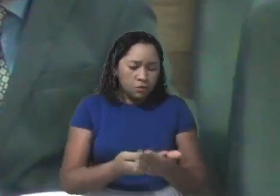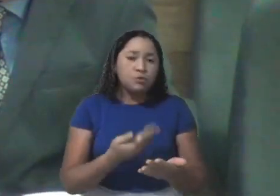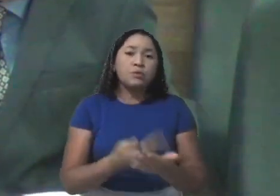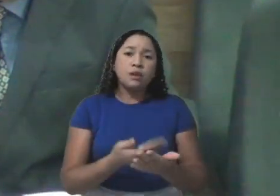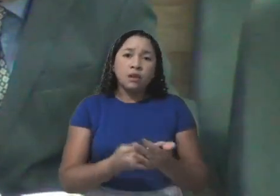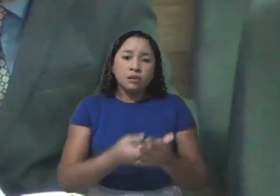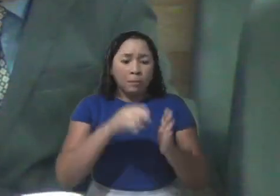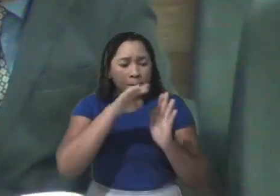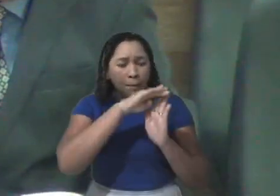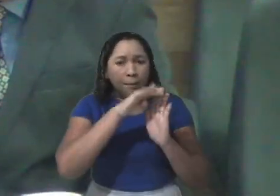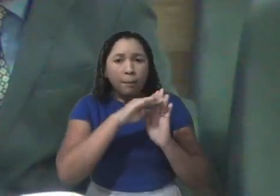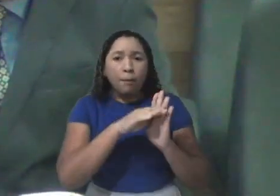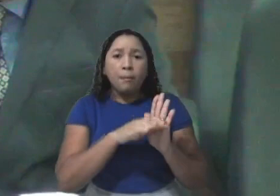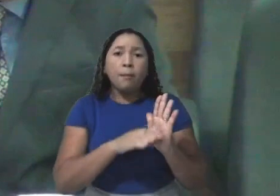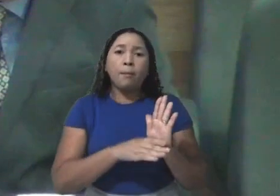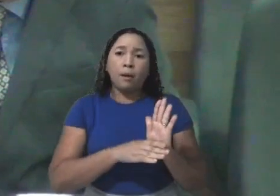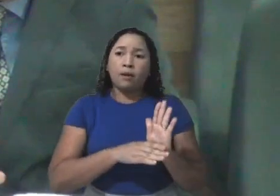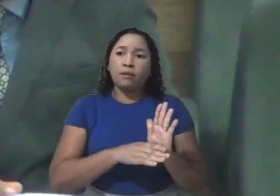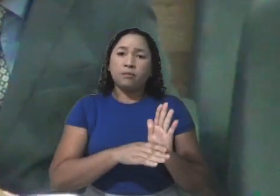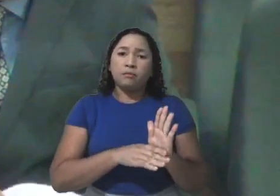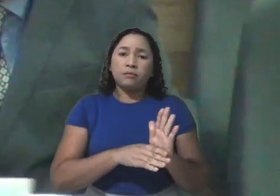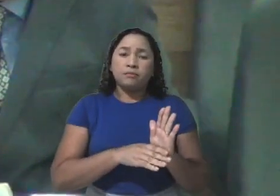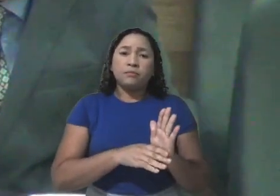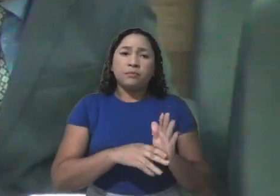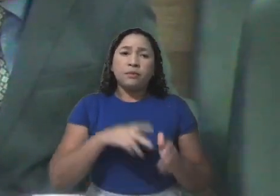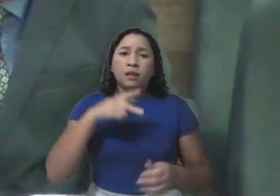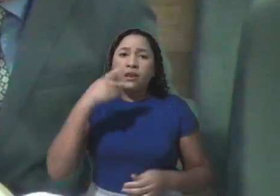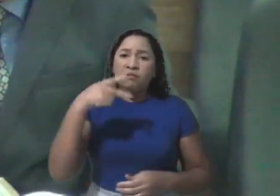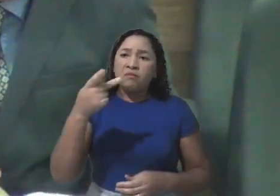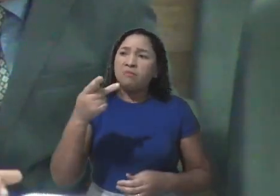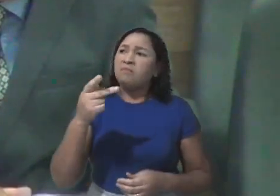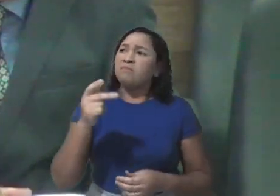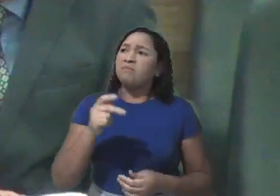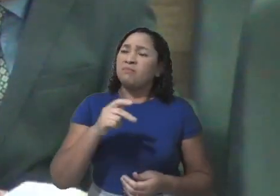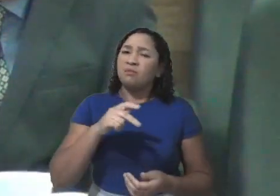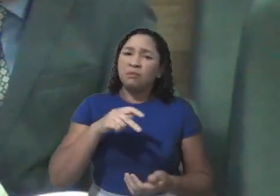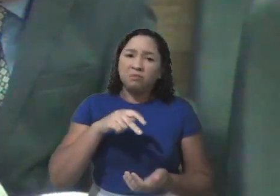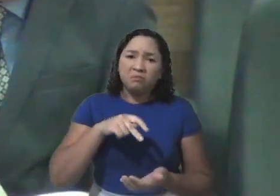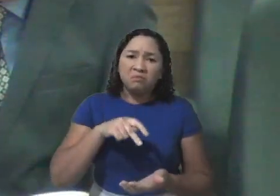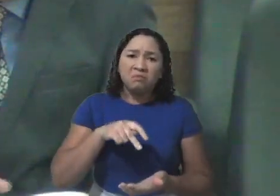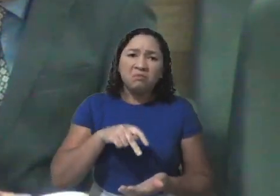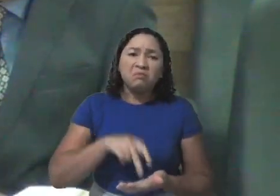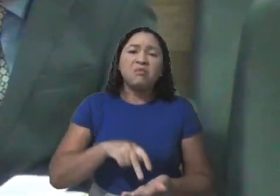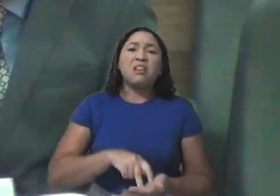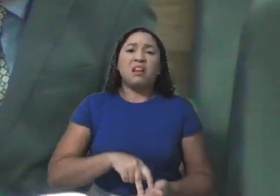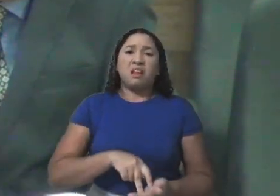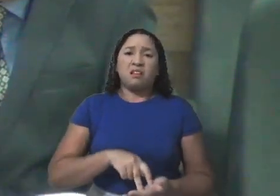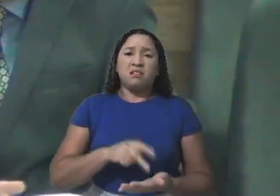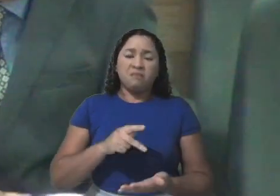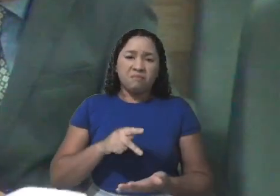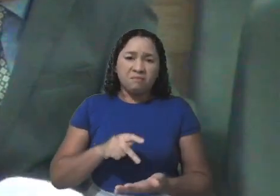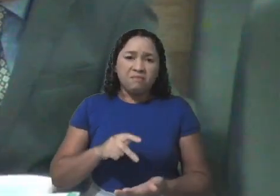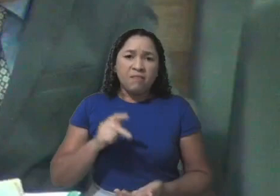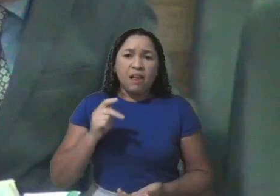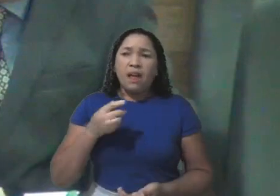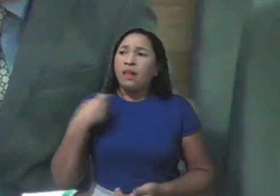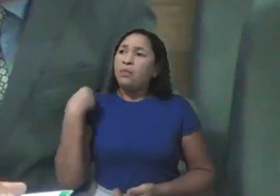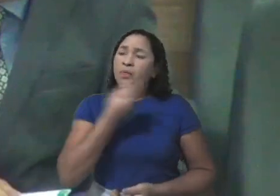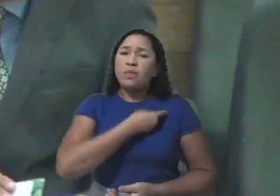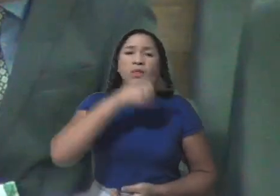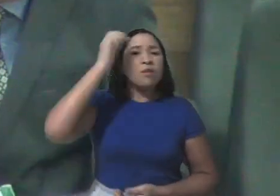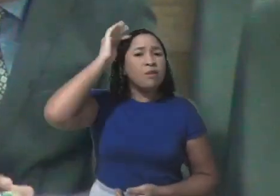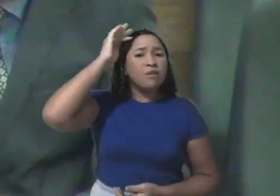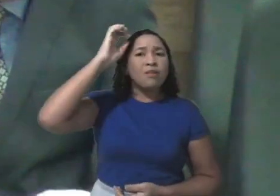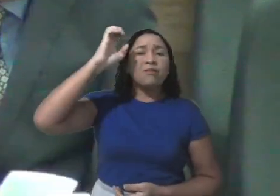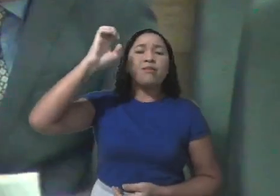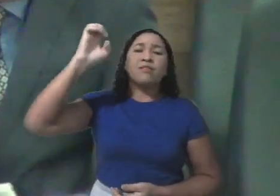que reafirmam, que solidificam a nossa fé. Que fé? A nossa fé protestante,